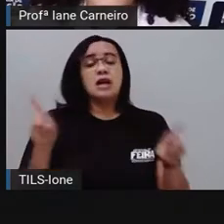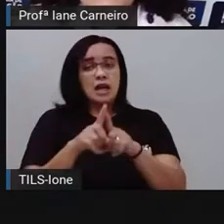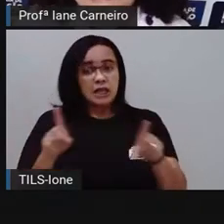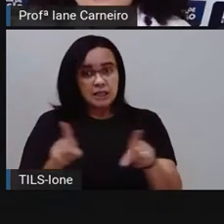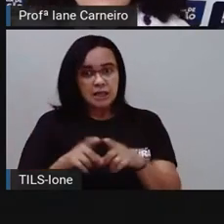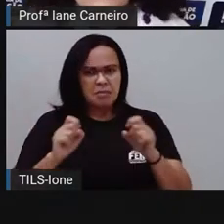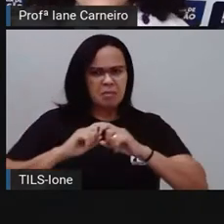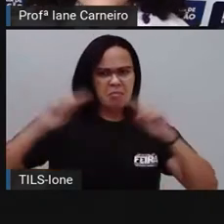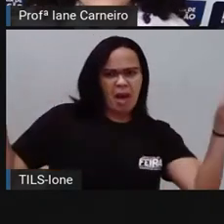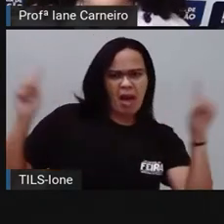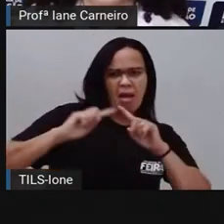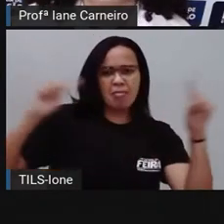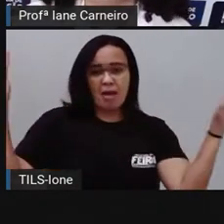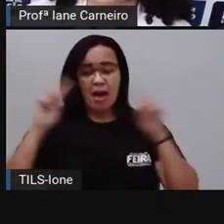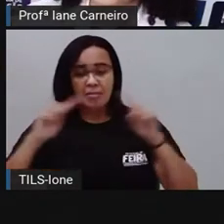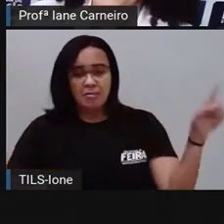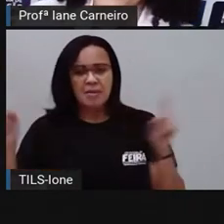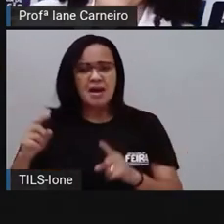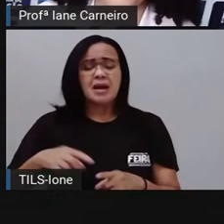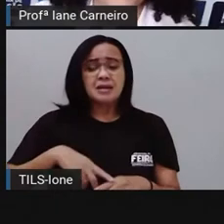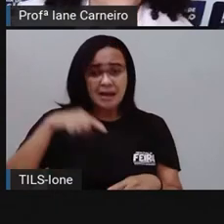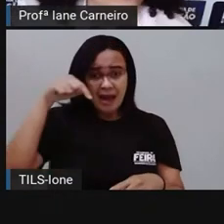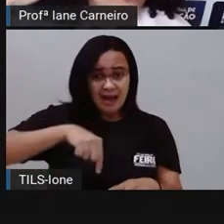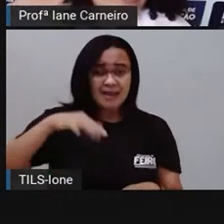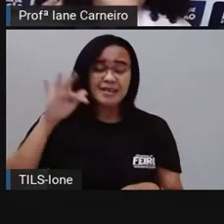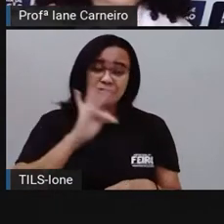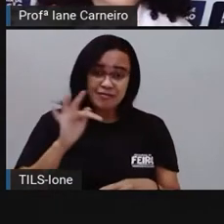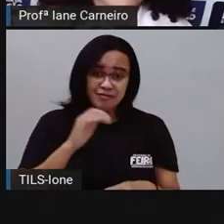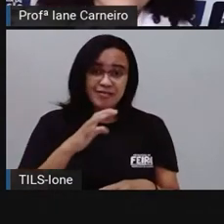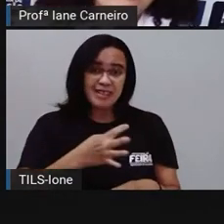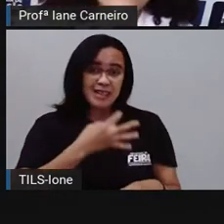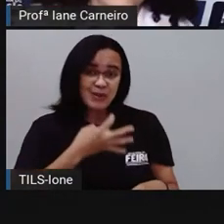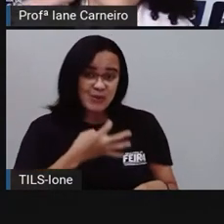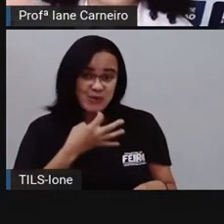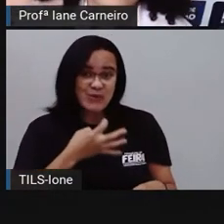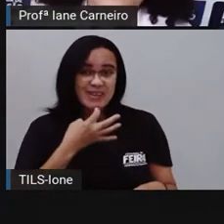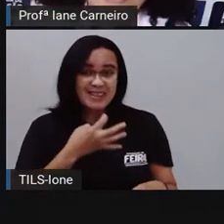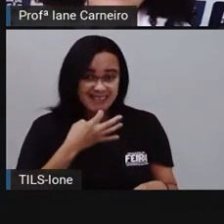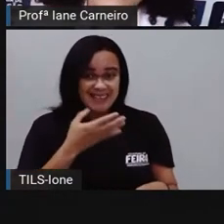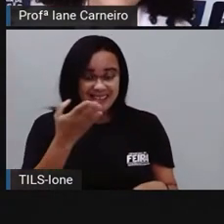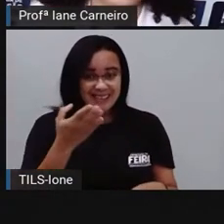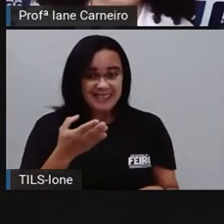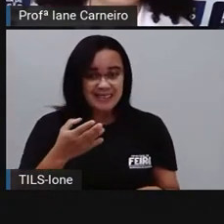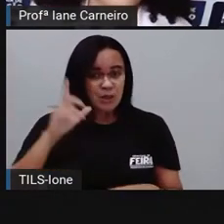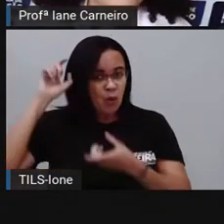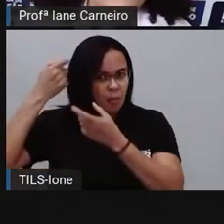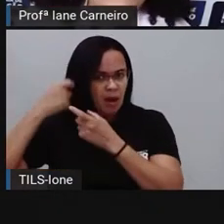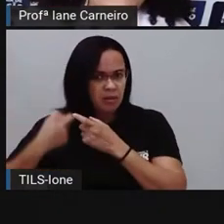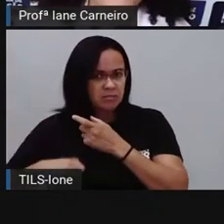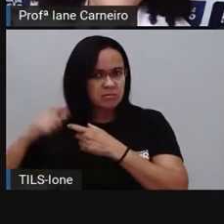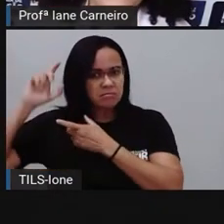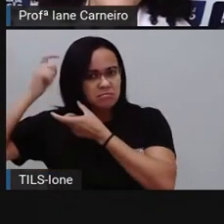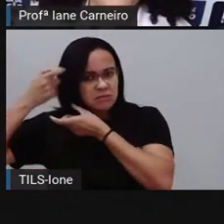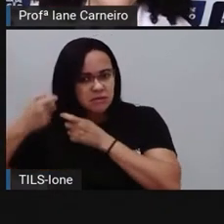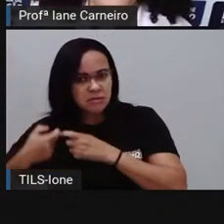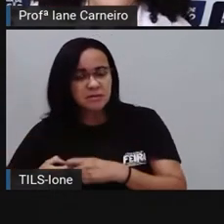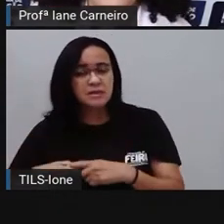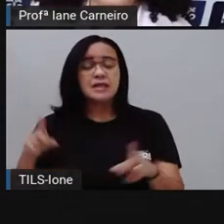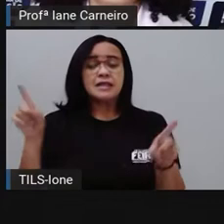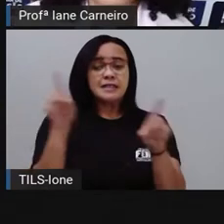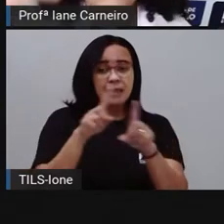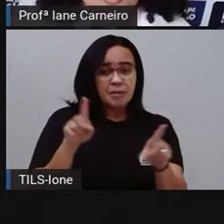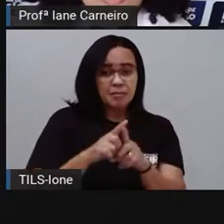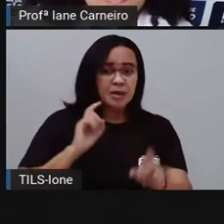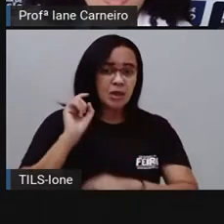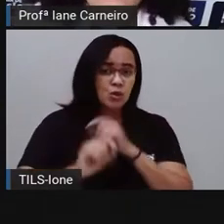né, e é conhecido aqui em nossa cidade, tanto pelo estilo, né, Rastafari que ele tem, como também pelo